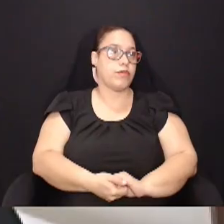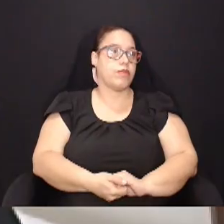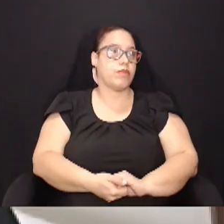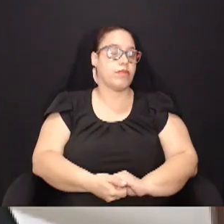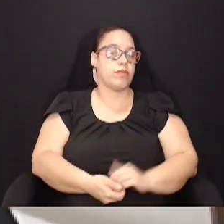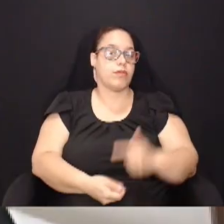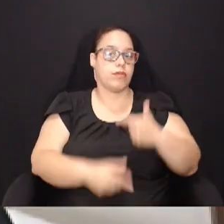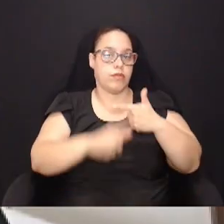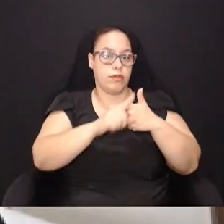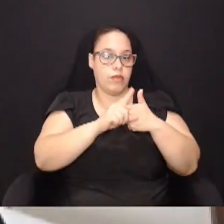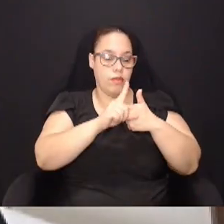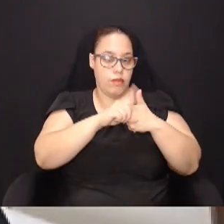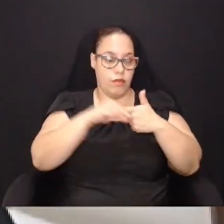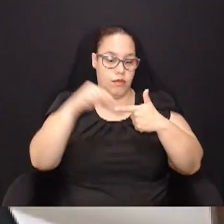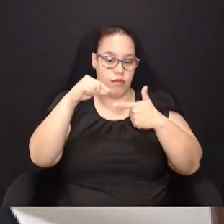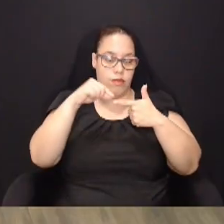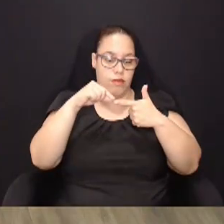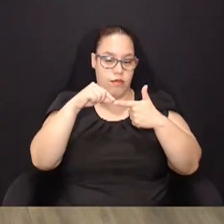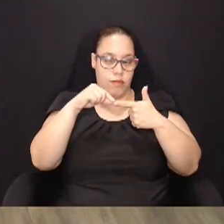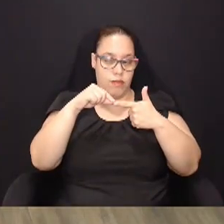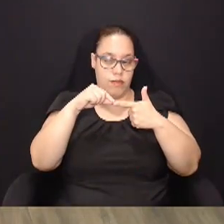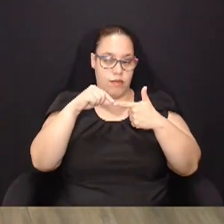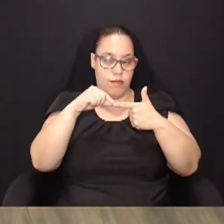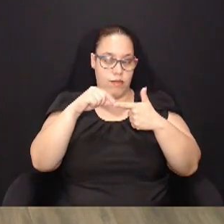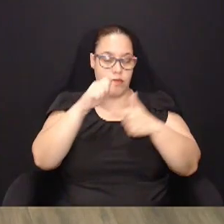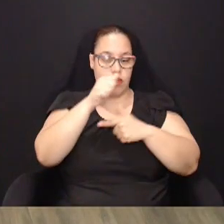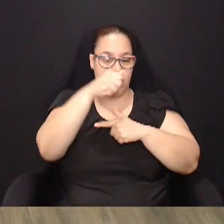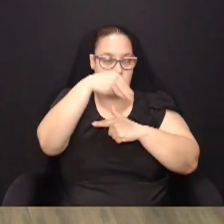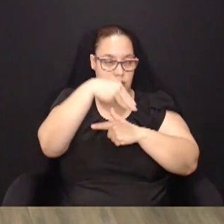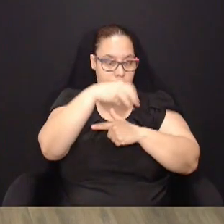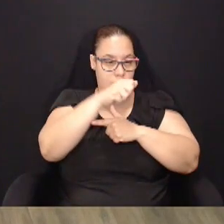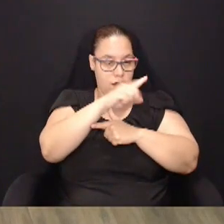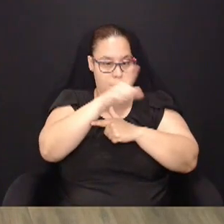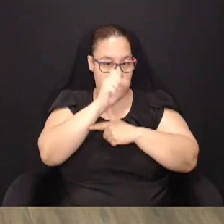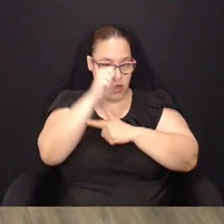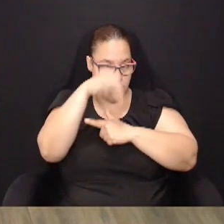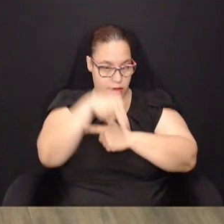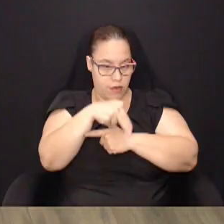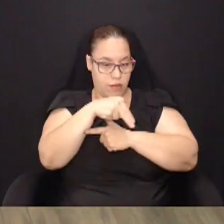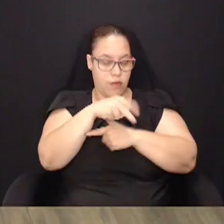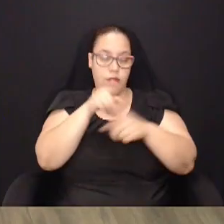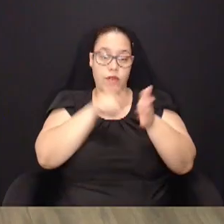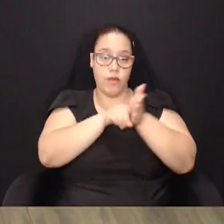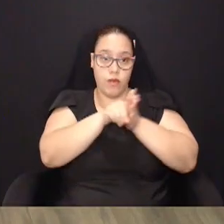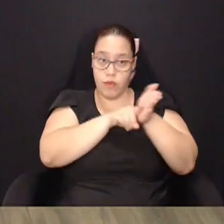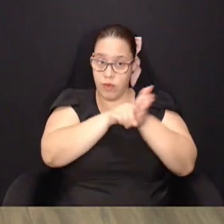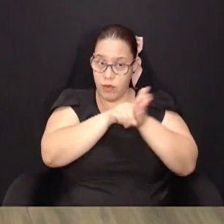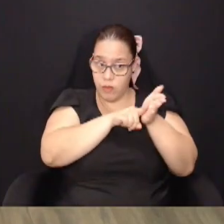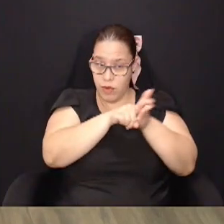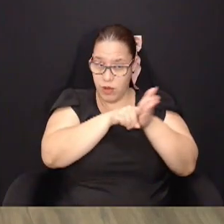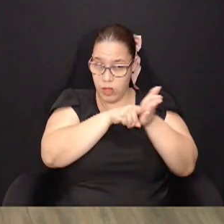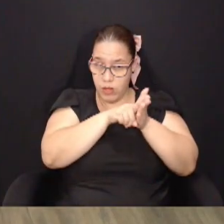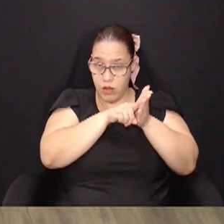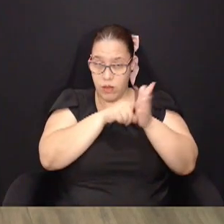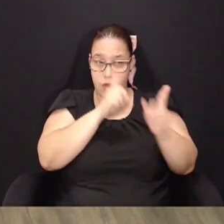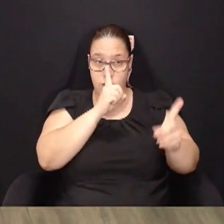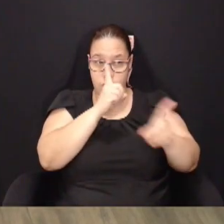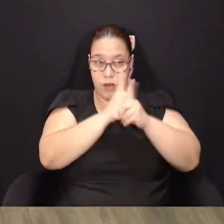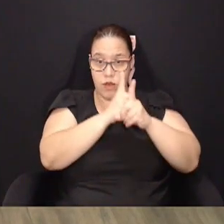Então, dá para pesquisar, digita o nome do livro lá no pesquisador de busca, vai encontrar. Aparece na